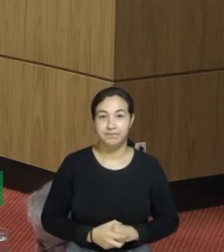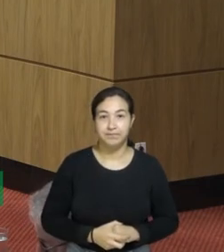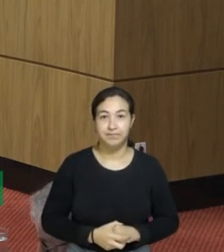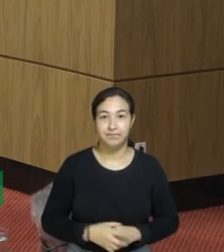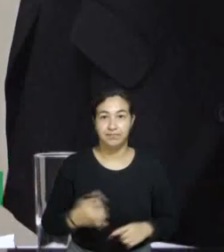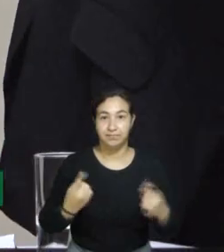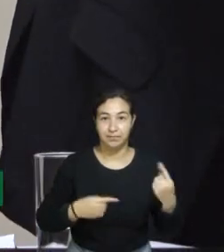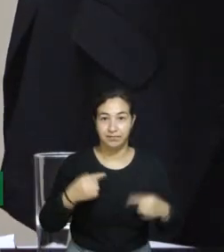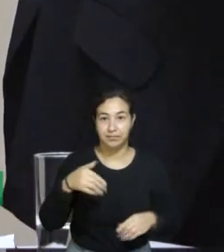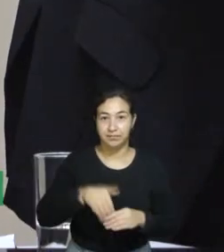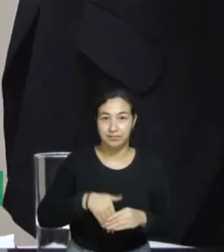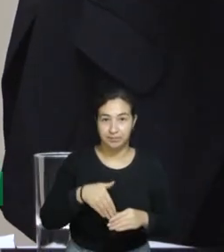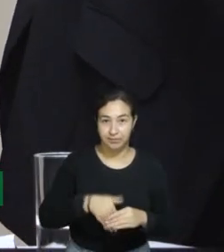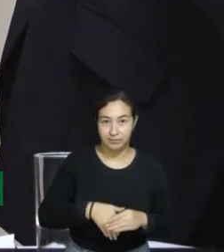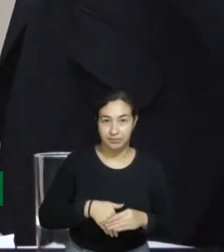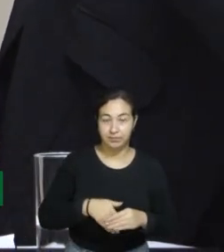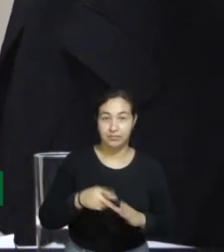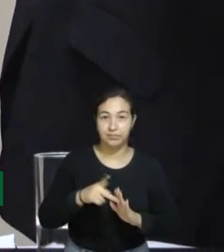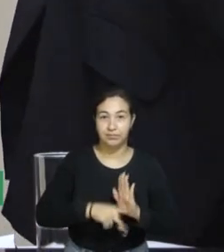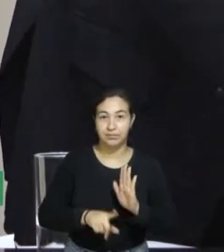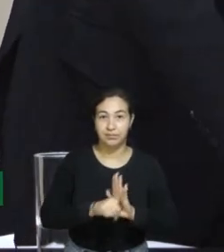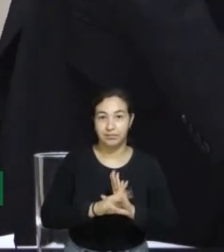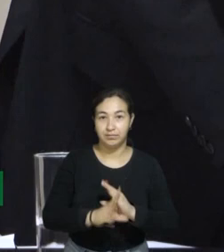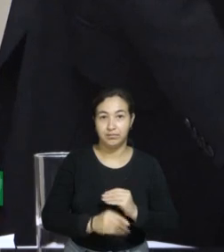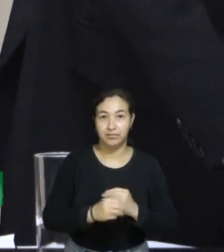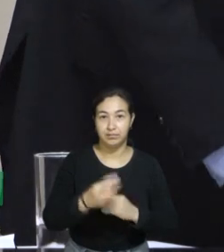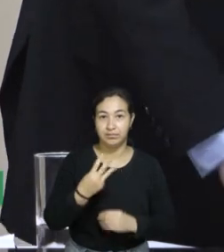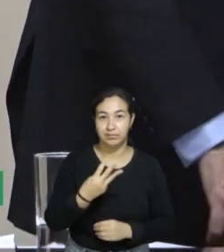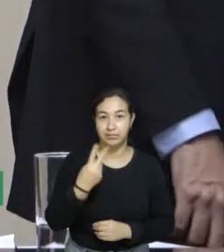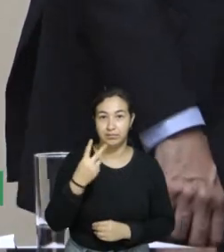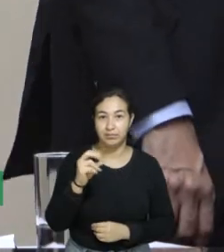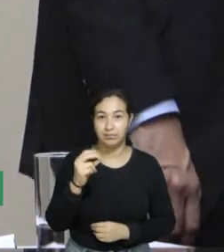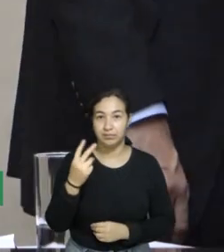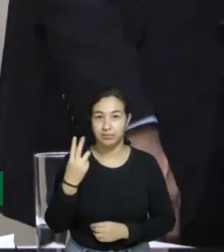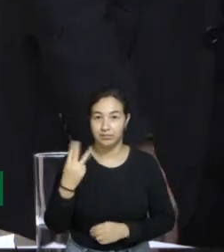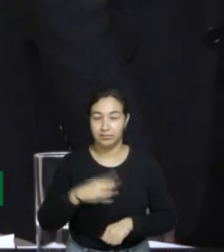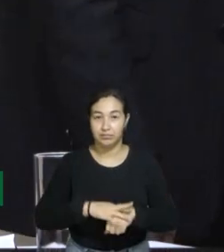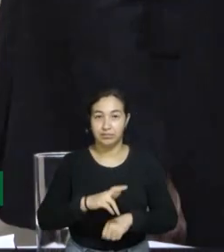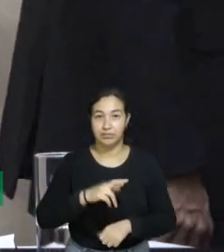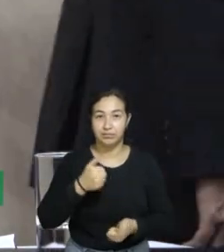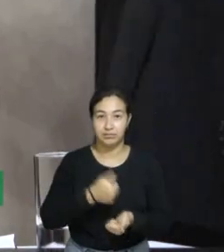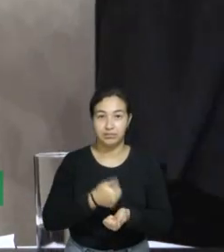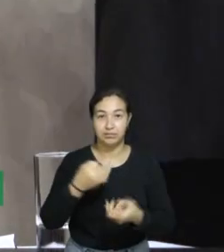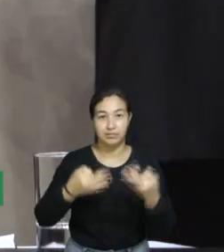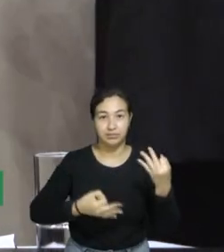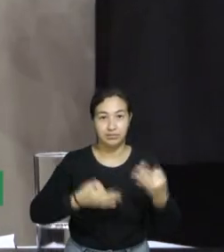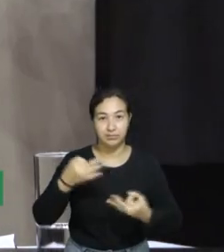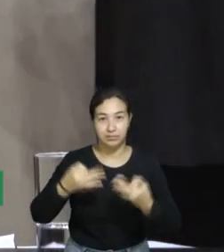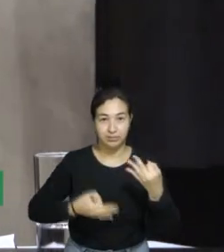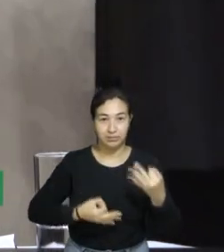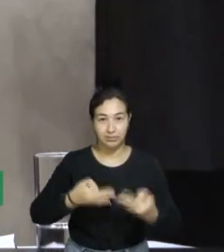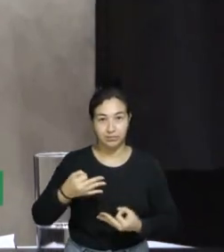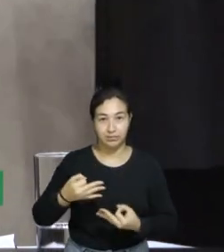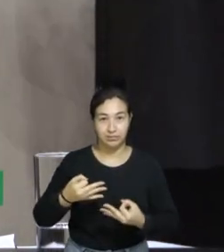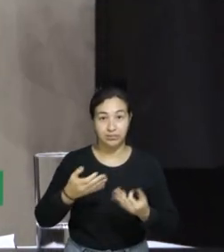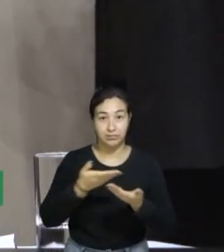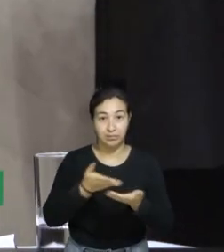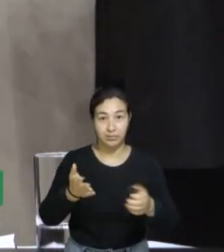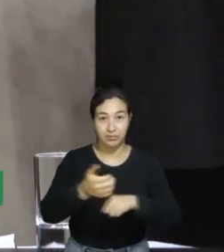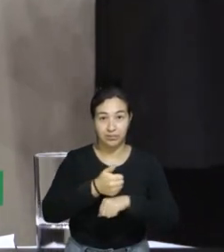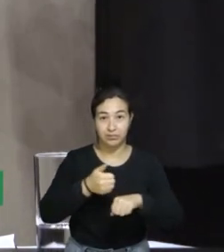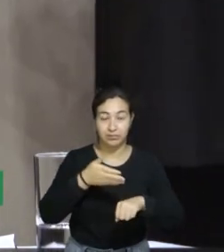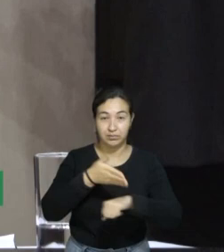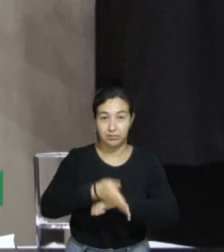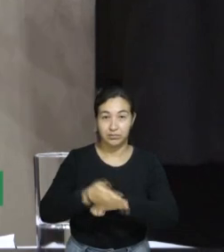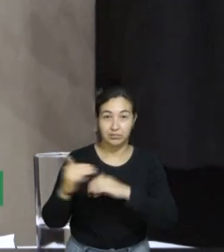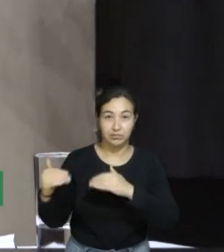Discussão e votação em segundo turno do projeto de lei complementar 3/2023, autor Tribunal de Justiça do Estado, transforma cargos do quadro da magistratura